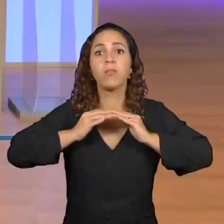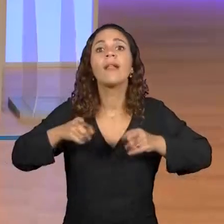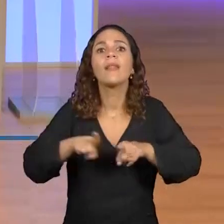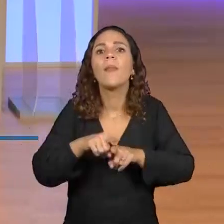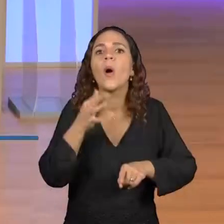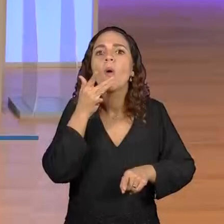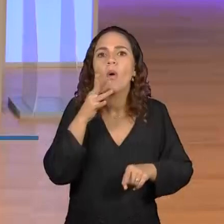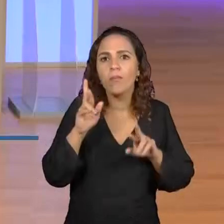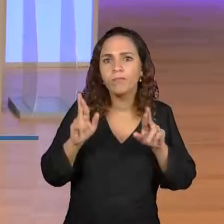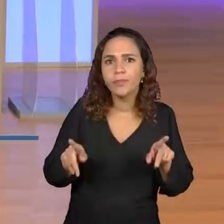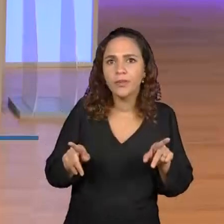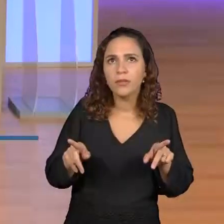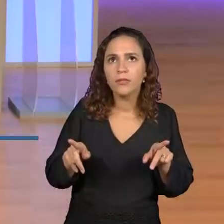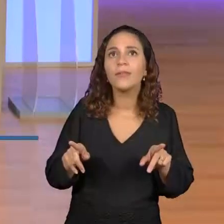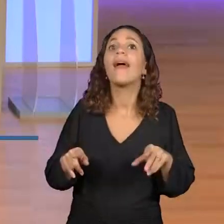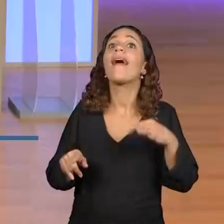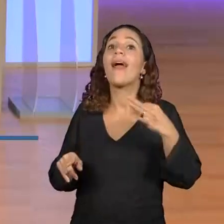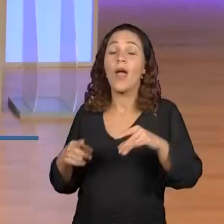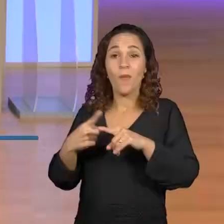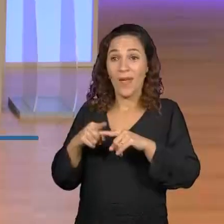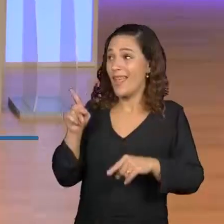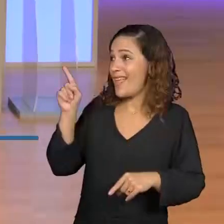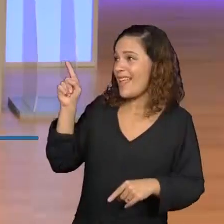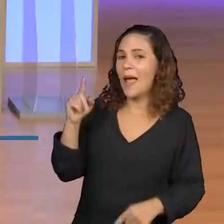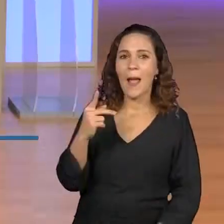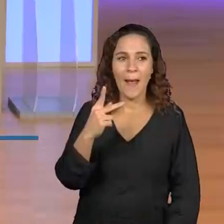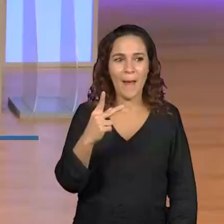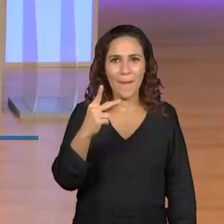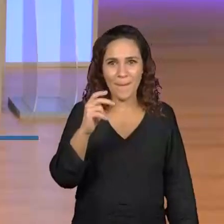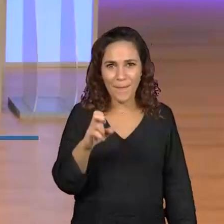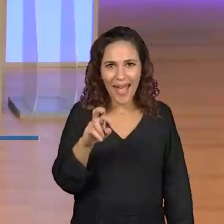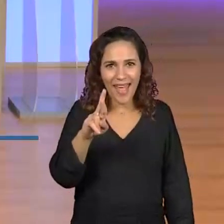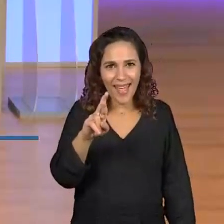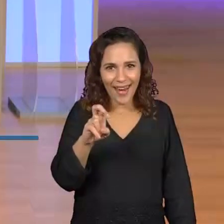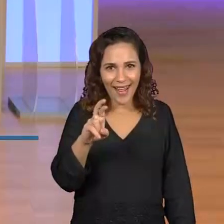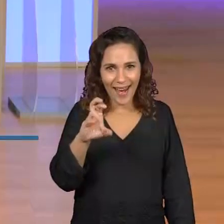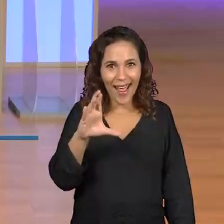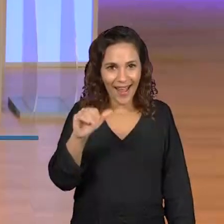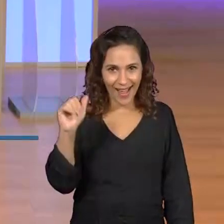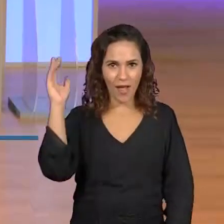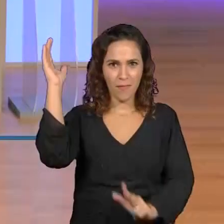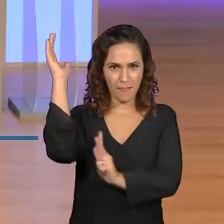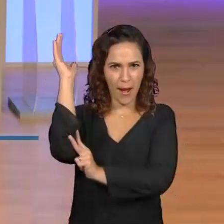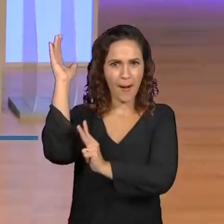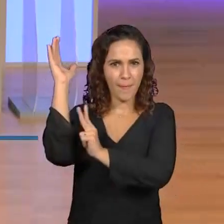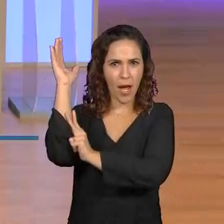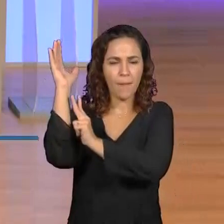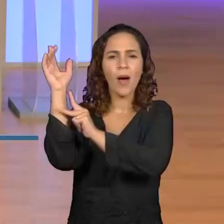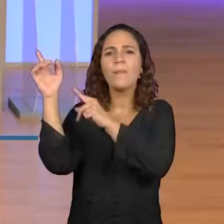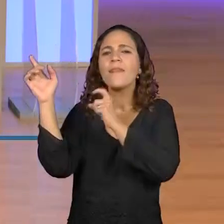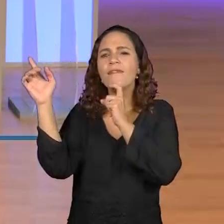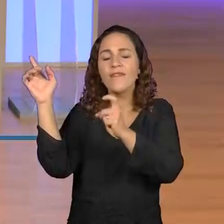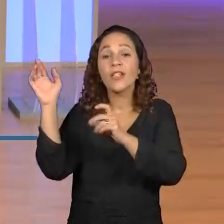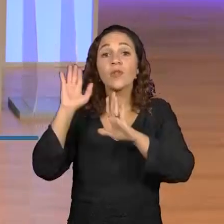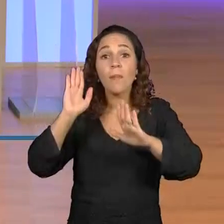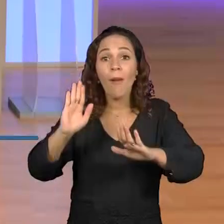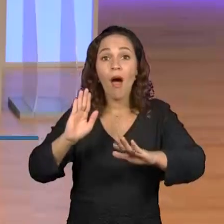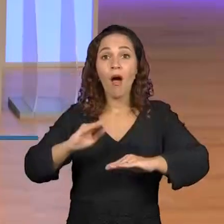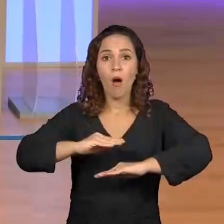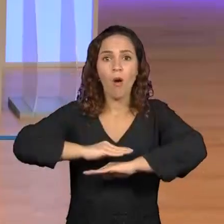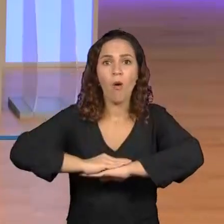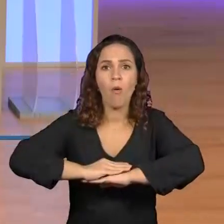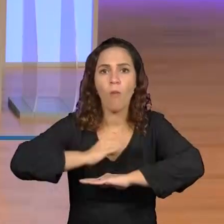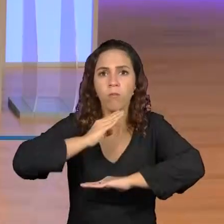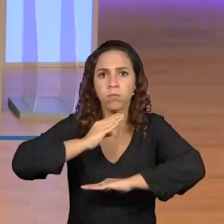né, professora? É bem diferente. Porque a perereca é mais assim esverdeada, não é? E o sapo já vai mais puxando para o marrom, tem